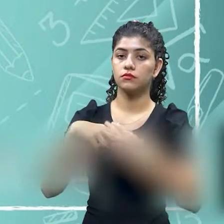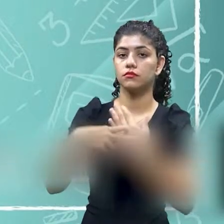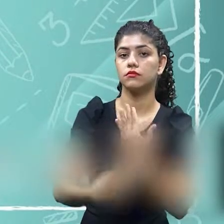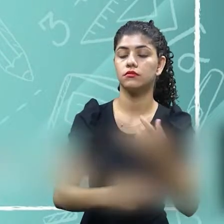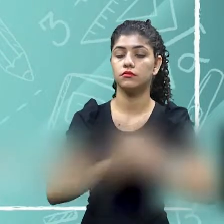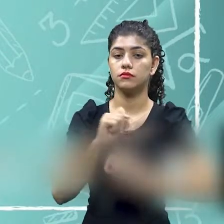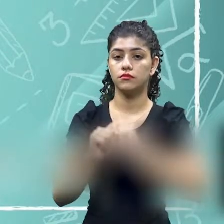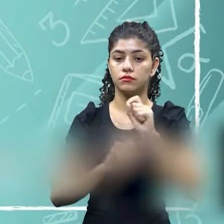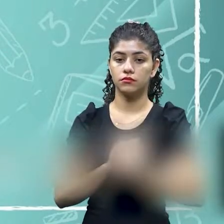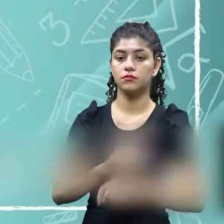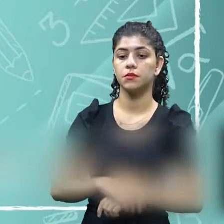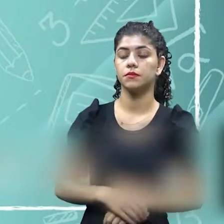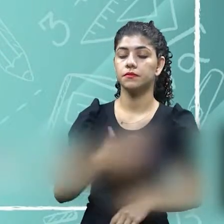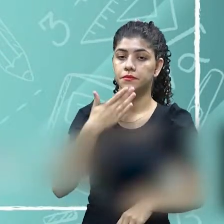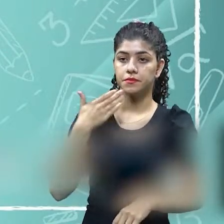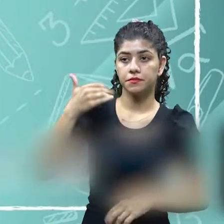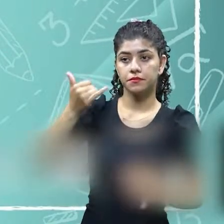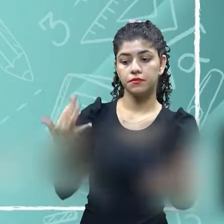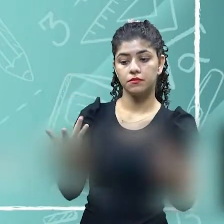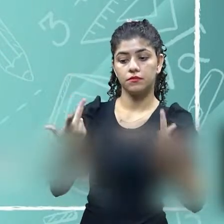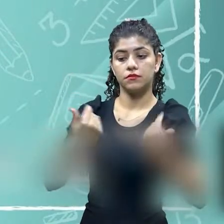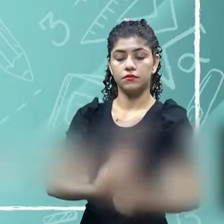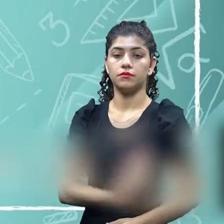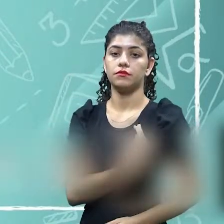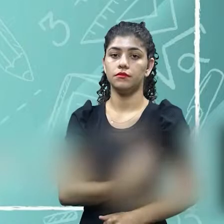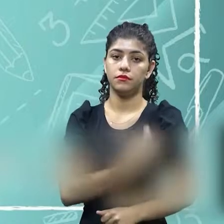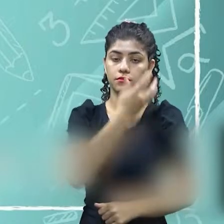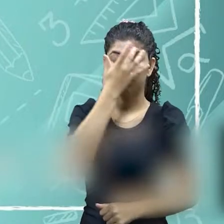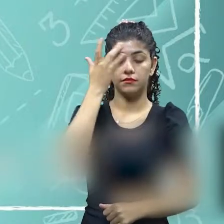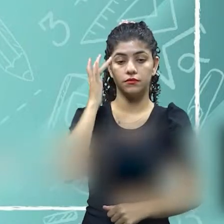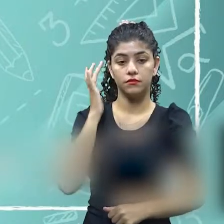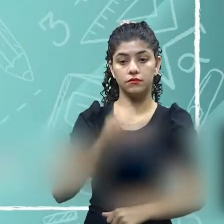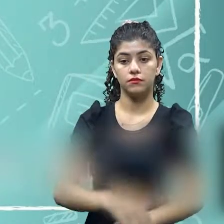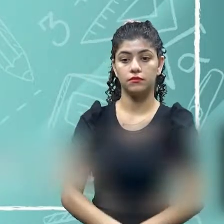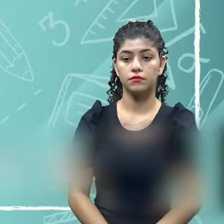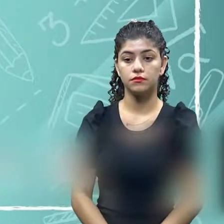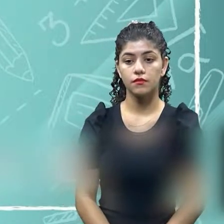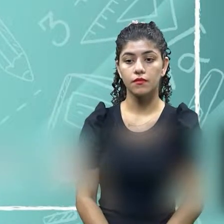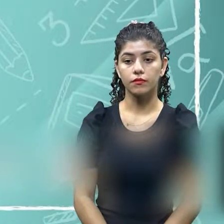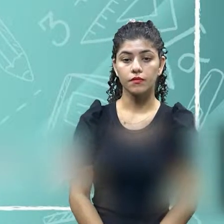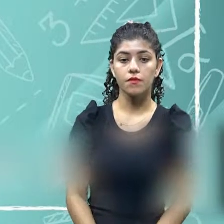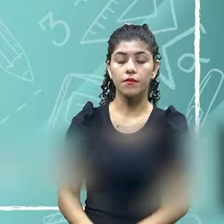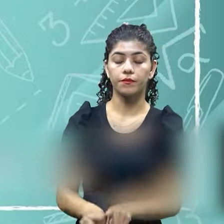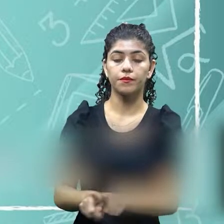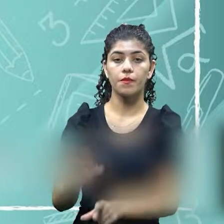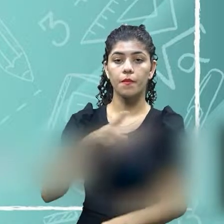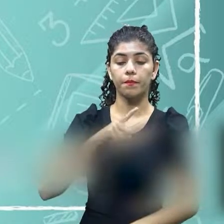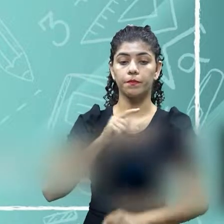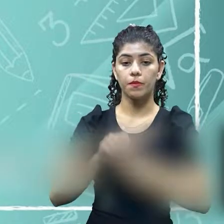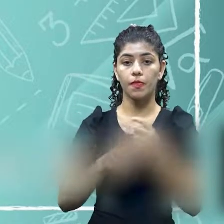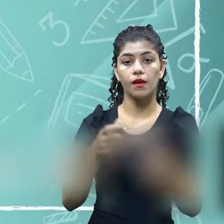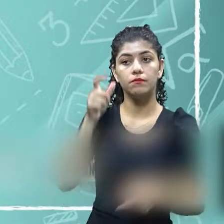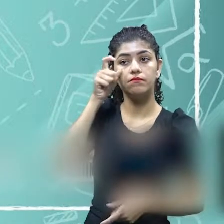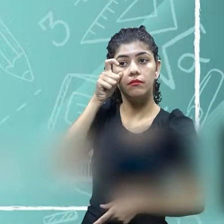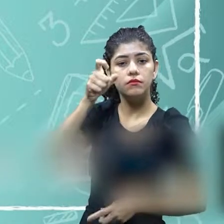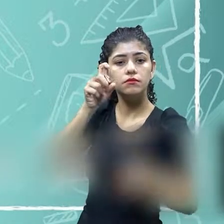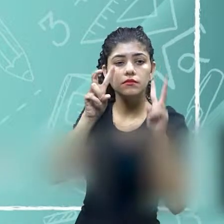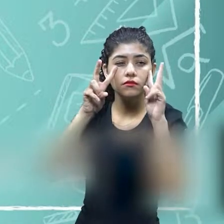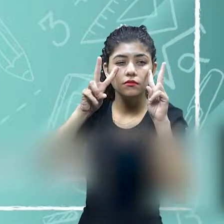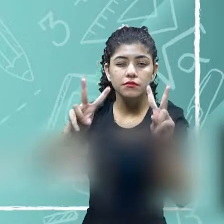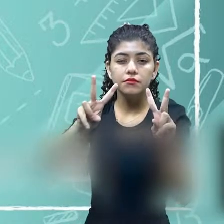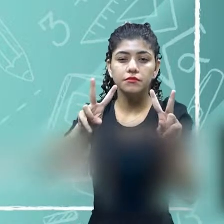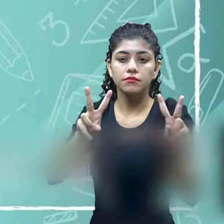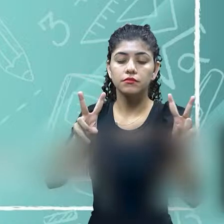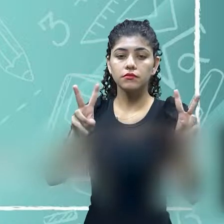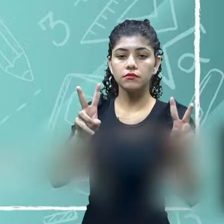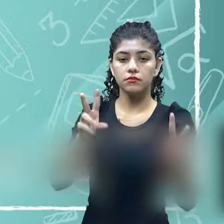como consequência estabelecendo uma melhor qualidade de vida para os seus cidadãos. Há também países observadores.